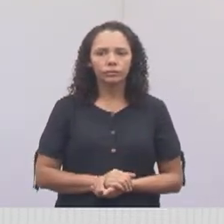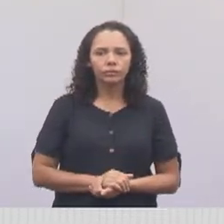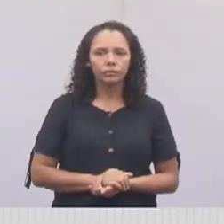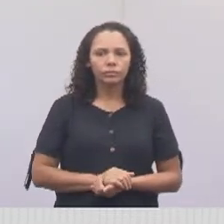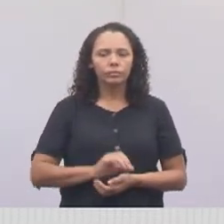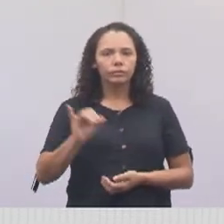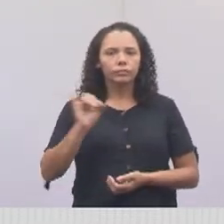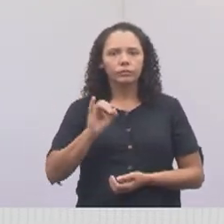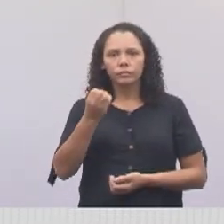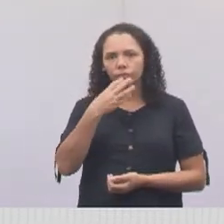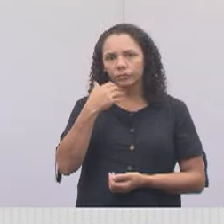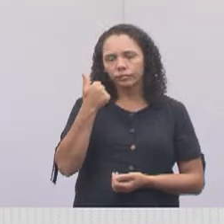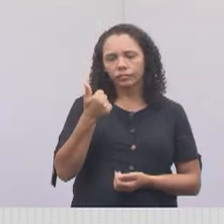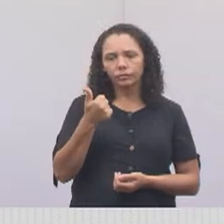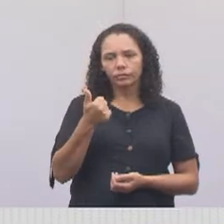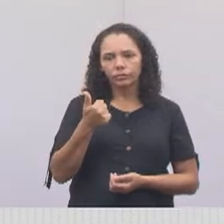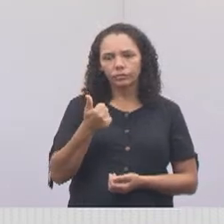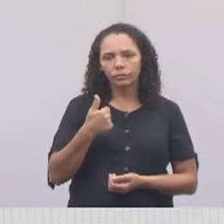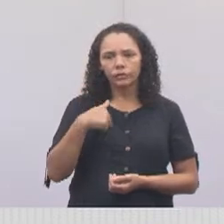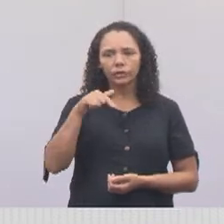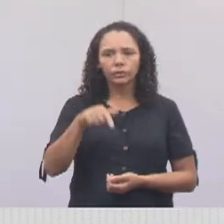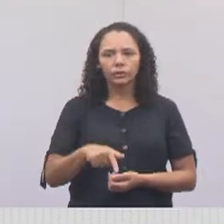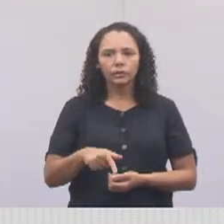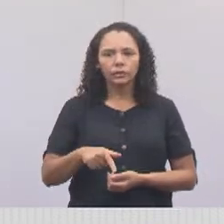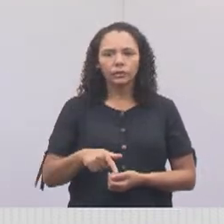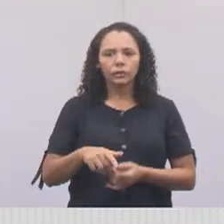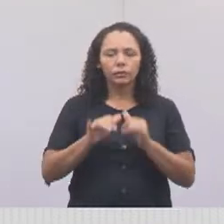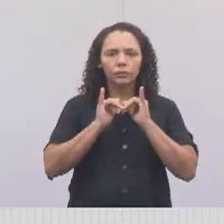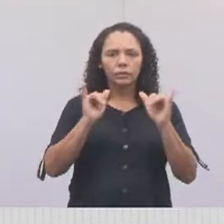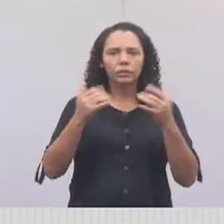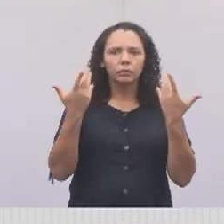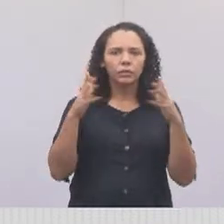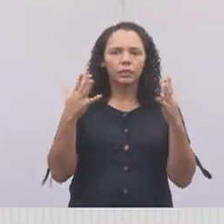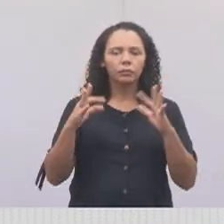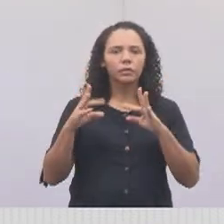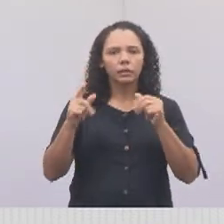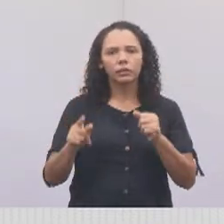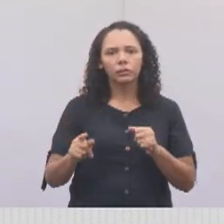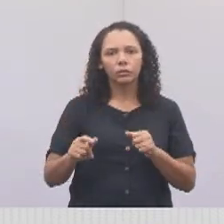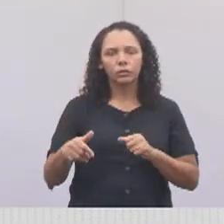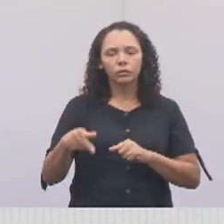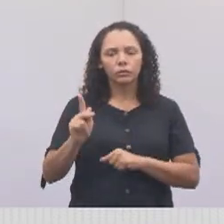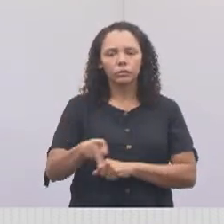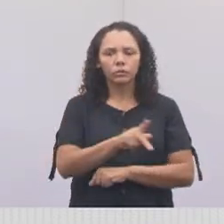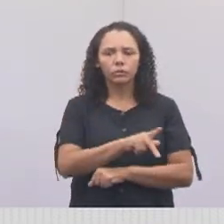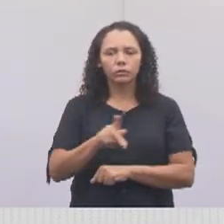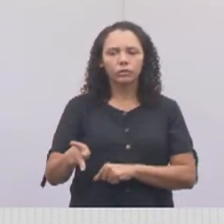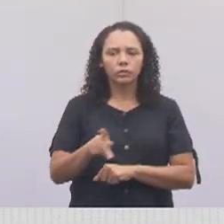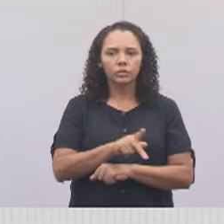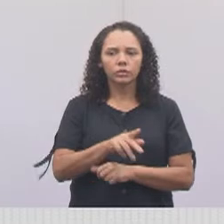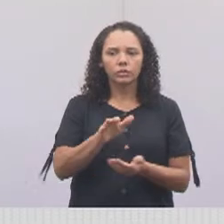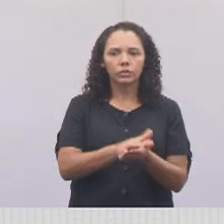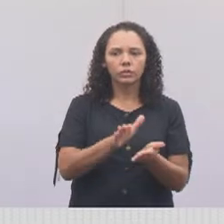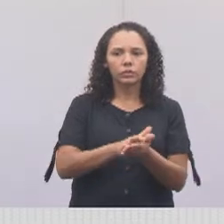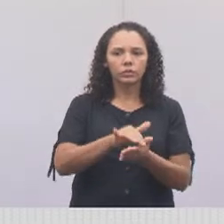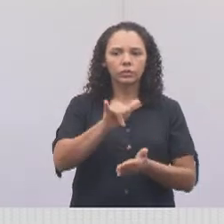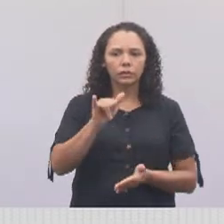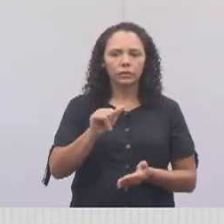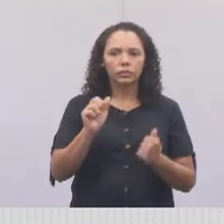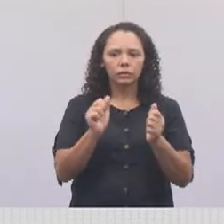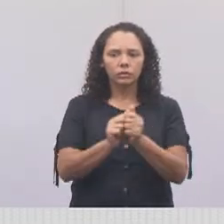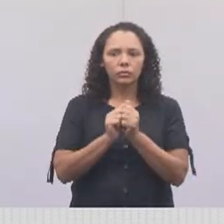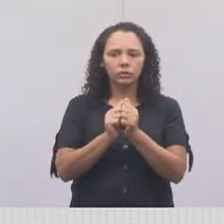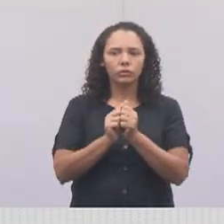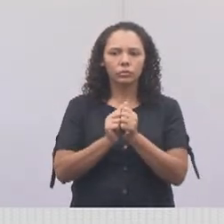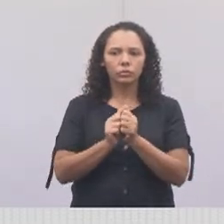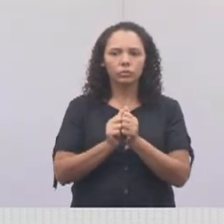Olá, pessoal, tudo bem? Estou aqui para desejar parabéns a todos os educadores e professores de Jacareí, que juntamente com